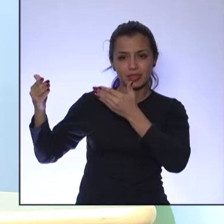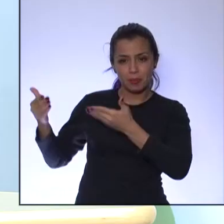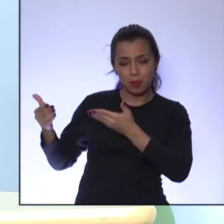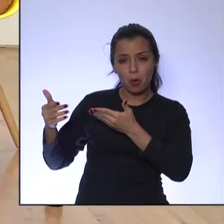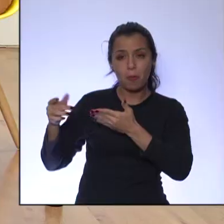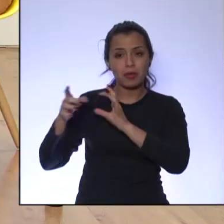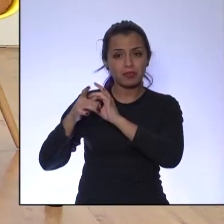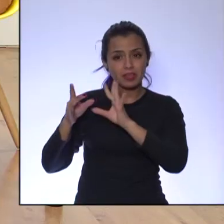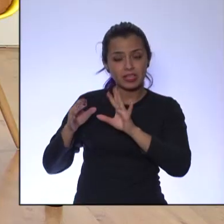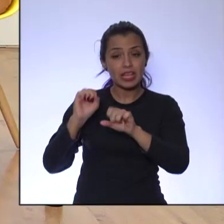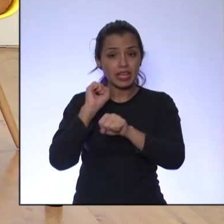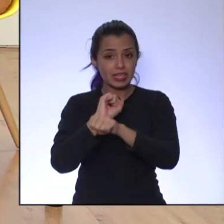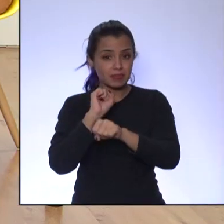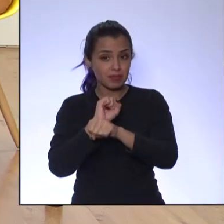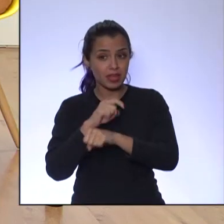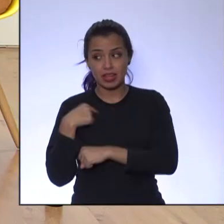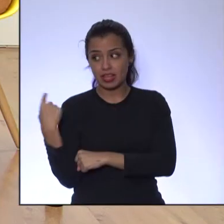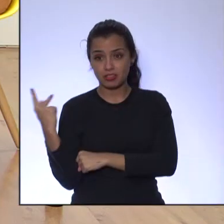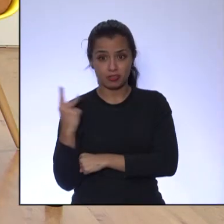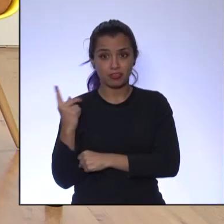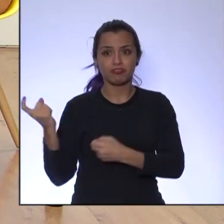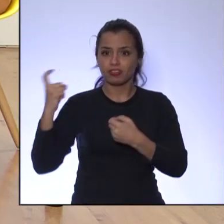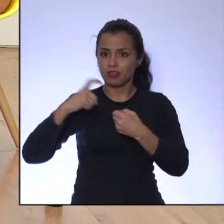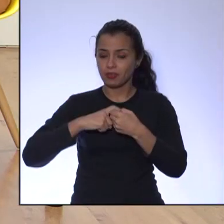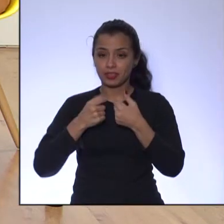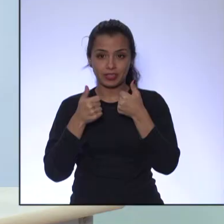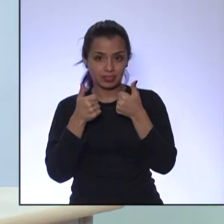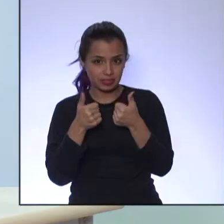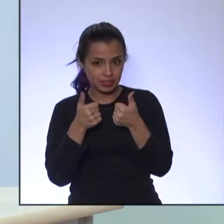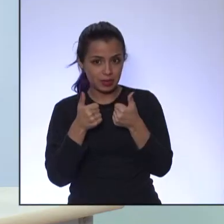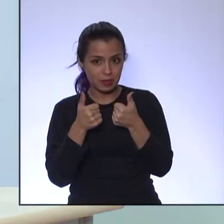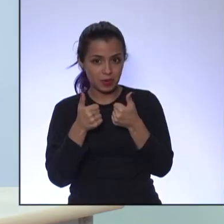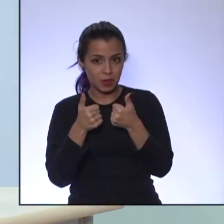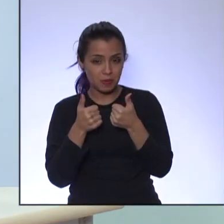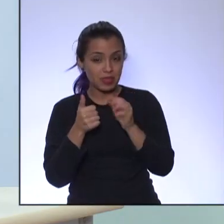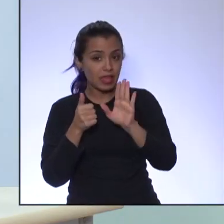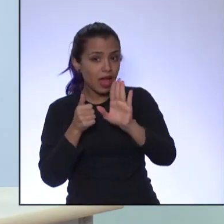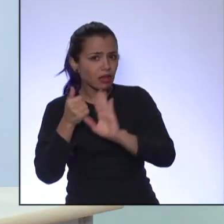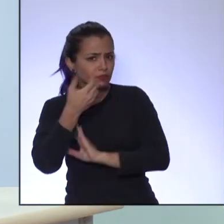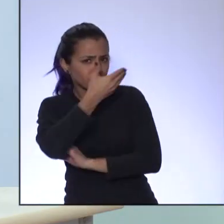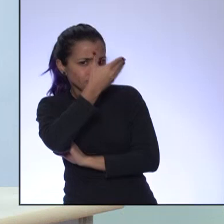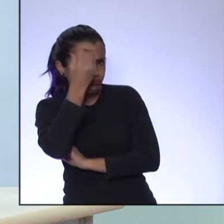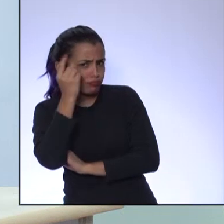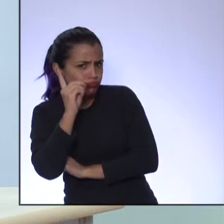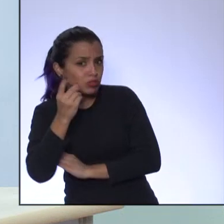E aí a gente retorna. Lembrando que a gente tem uma ferramenta muito poderosa aqui, que é